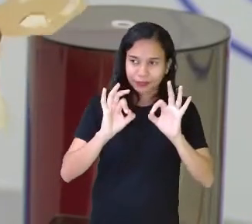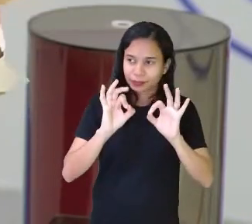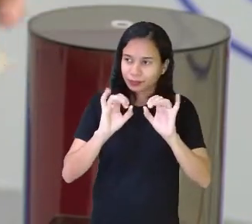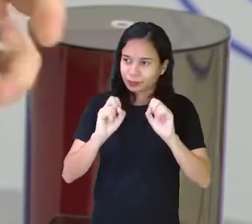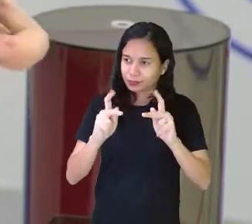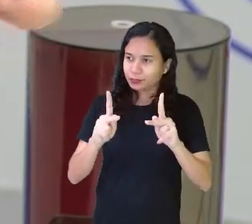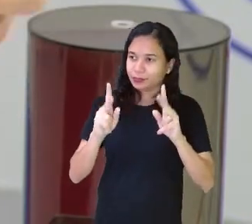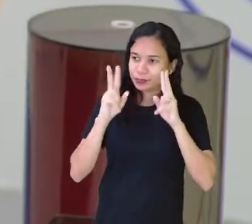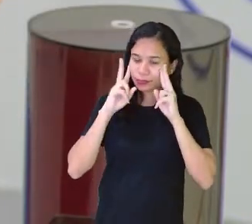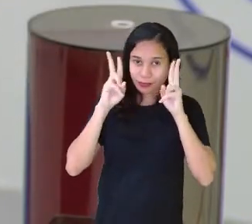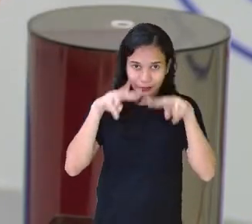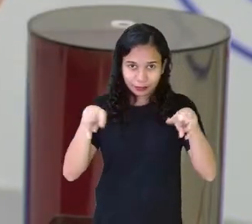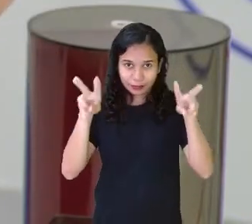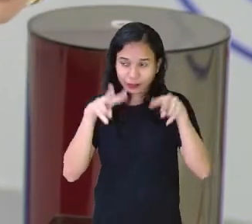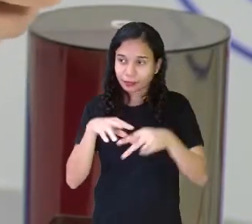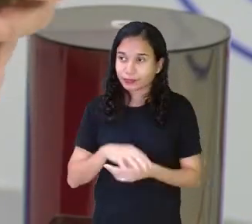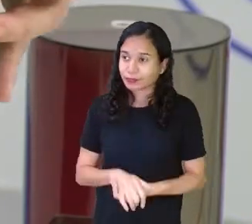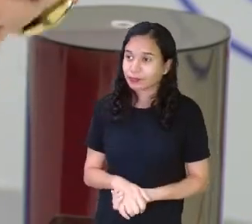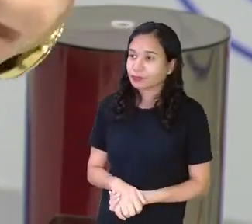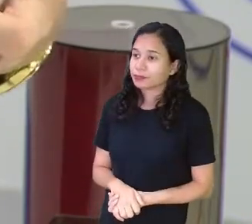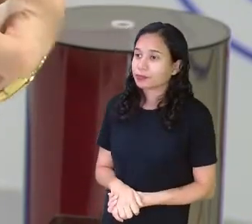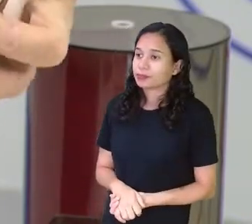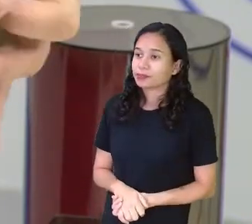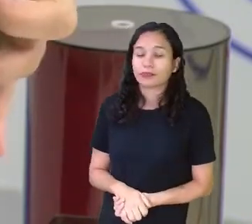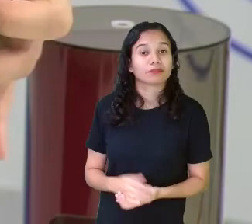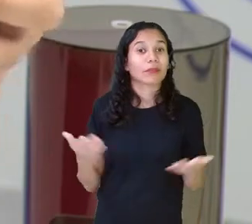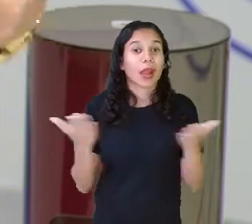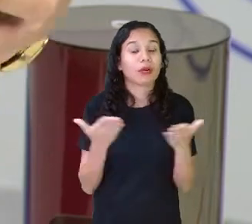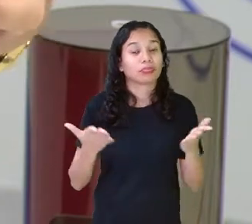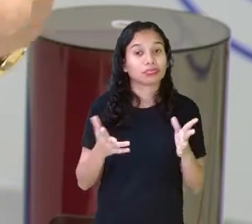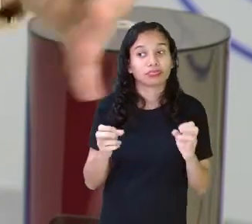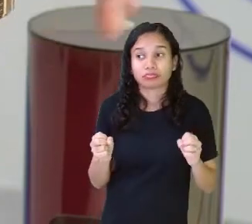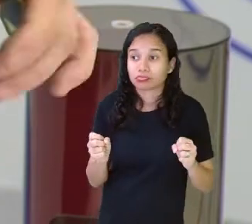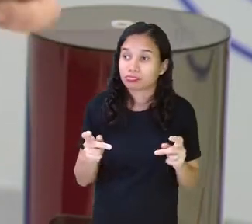Isso. Ótimo. Pronto.